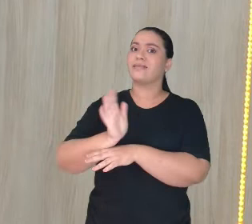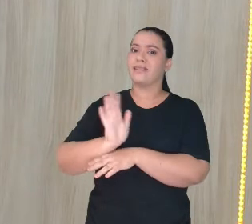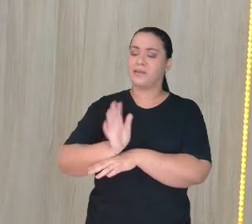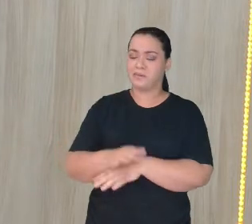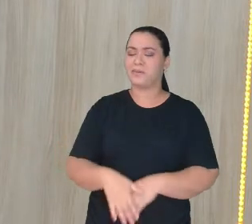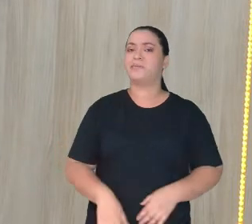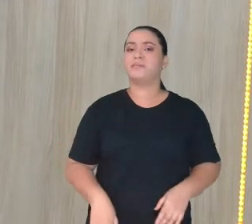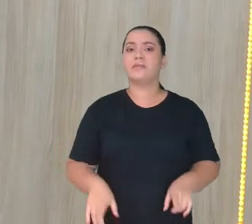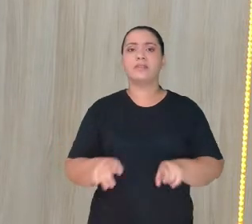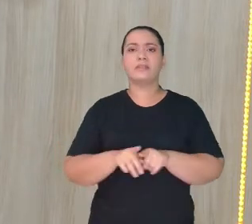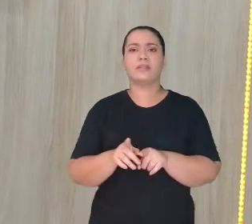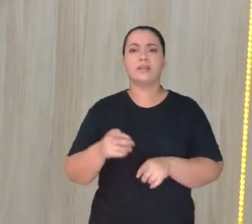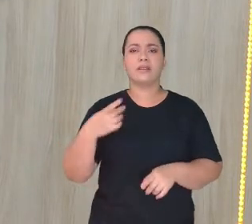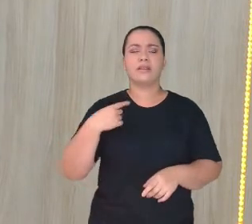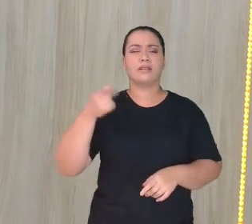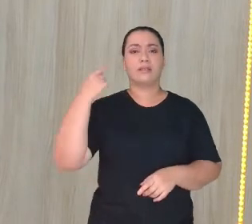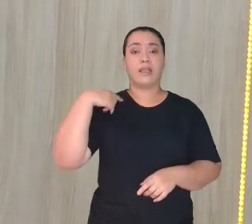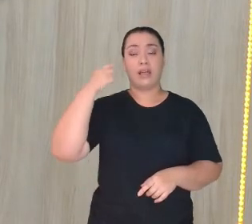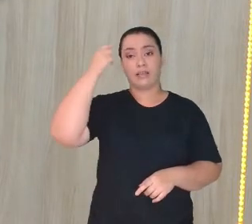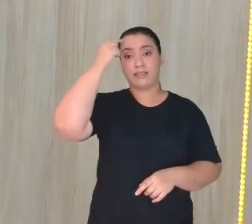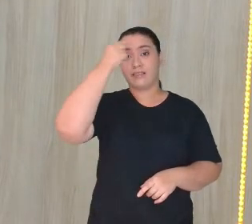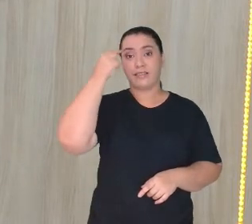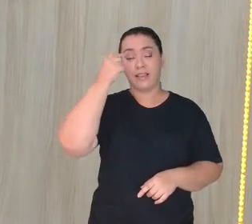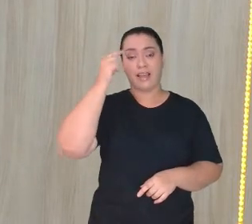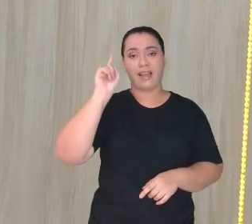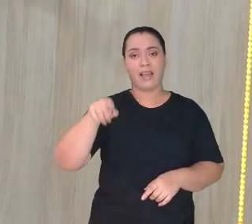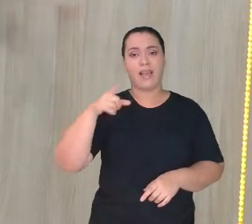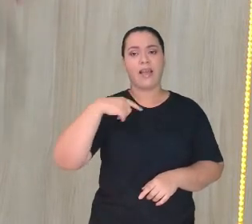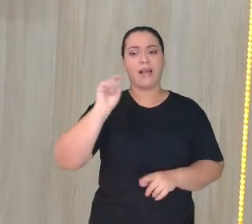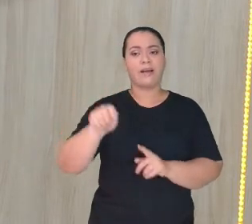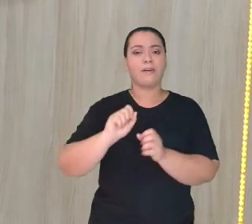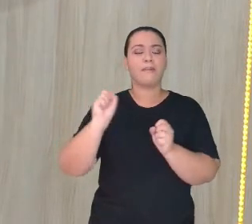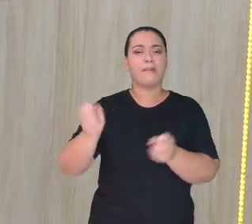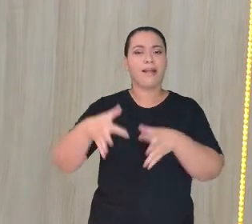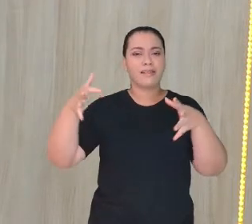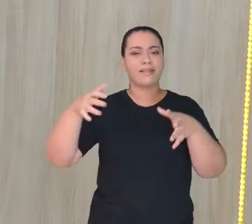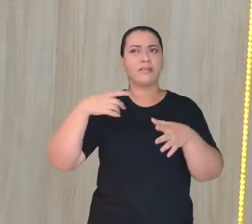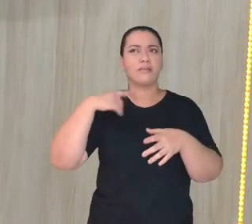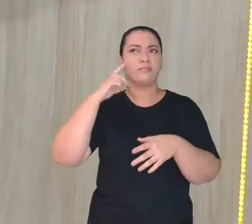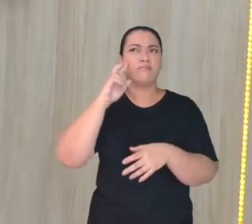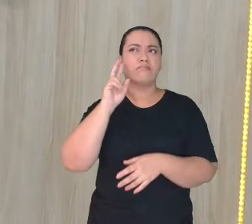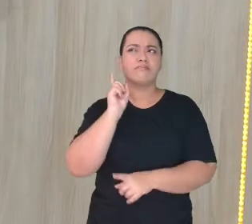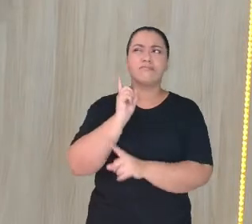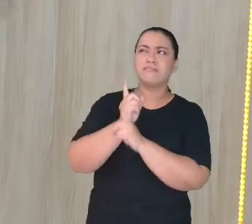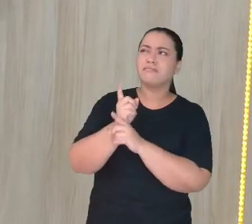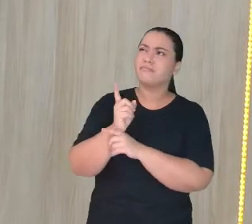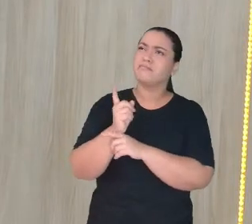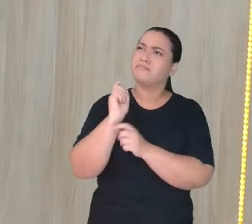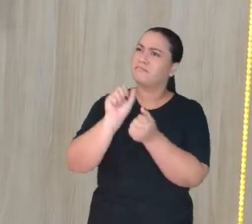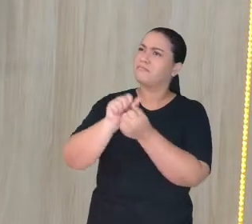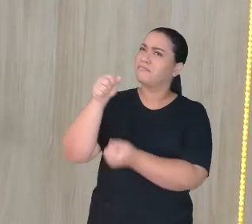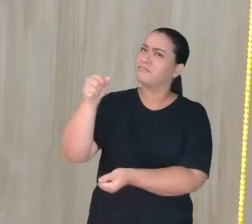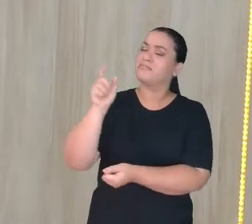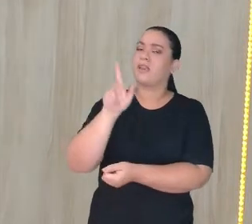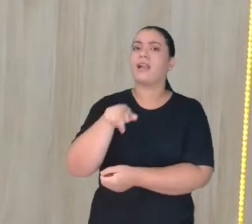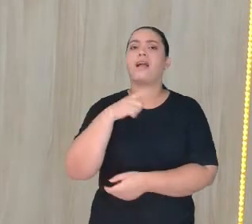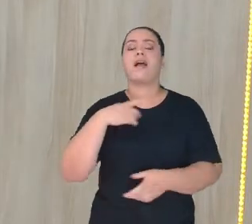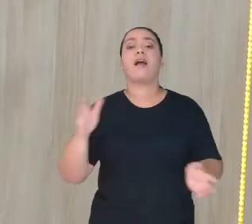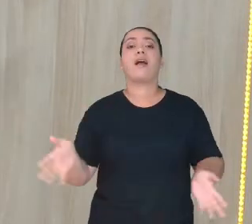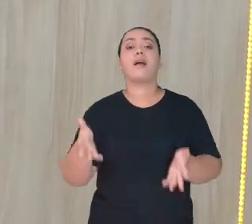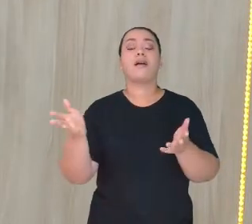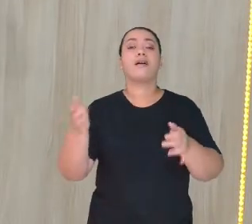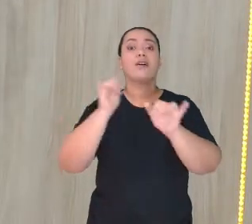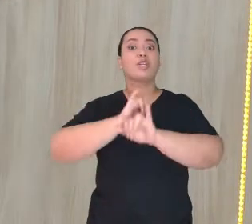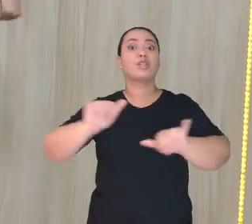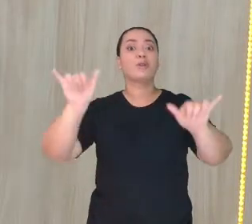cartaz de Harry Potter me deixou muito fascinada pela composição. E aí, veja, a gente tem um cartaz com um objetivo de promoção de